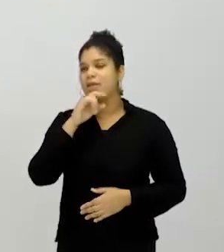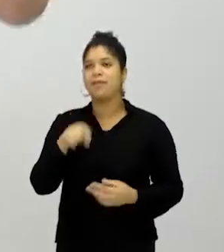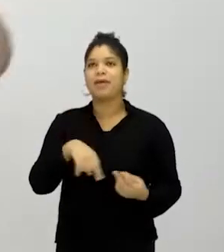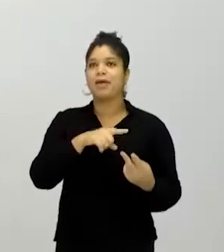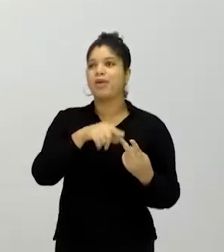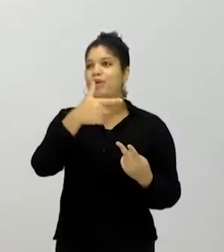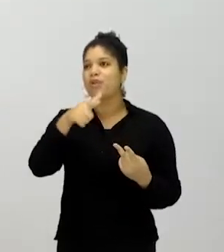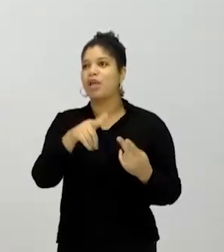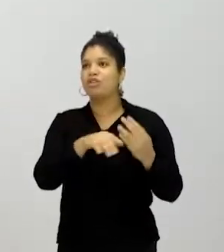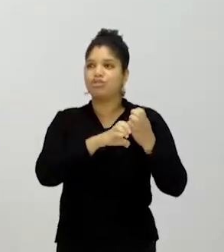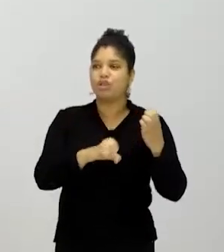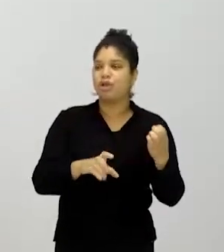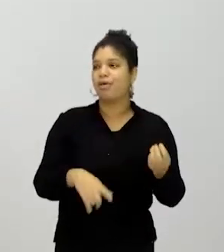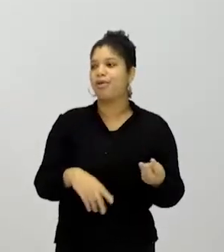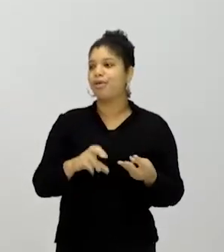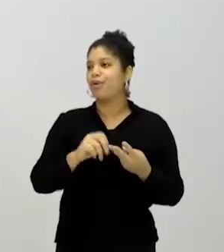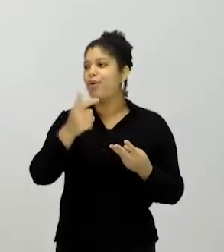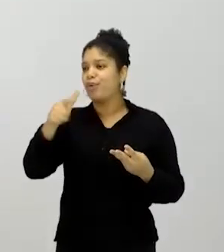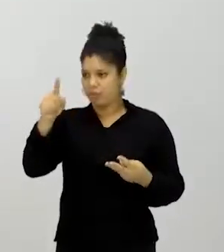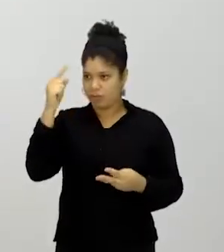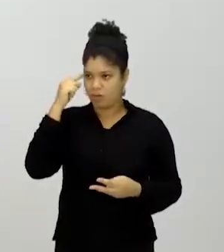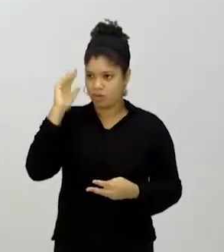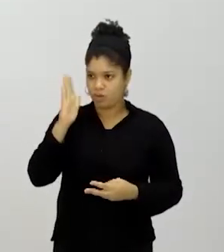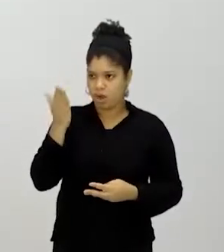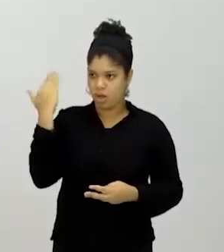lá, ser engenheiro ou alguma outra profissão?